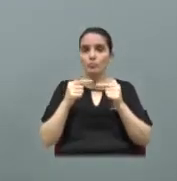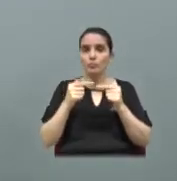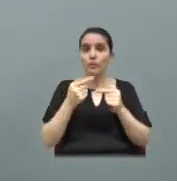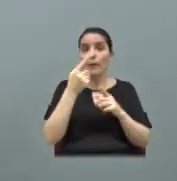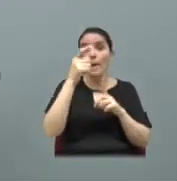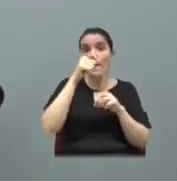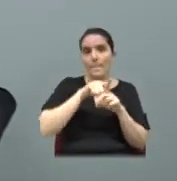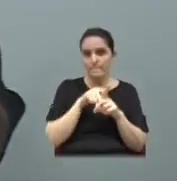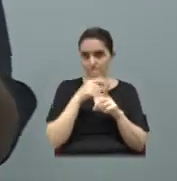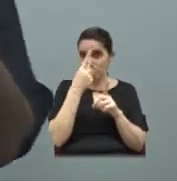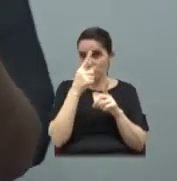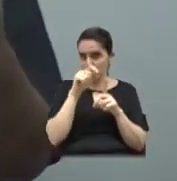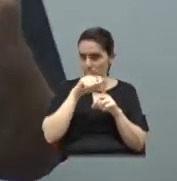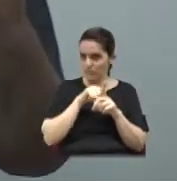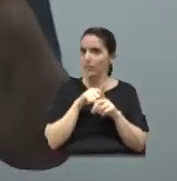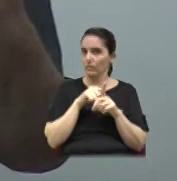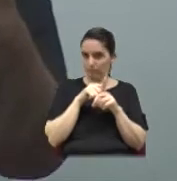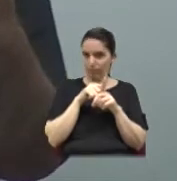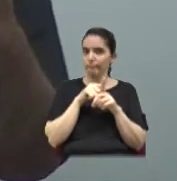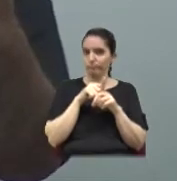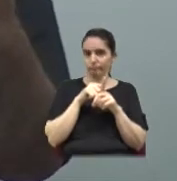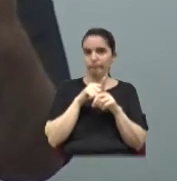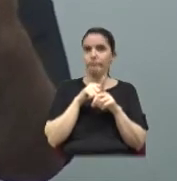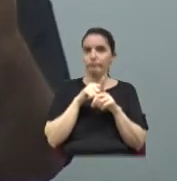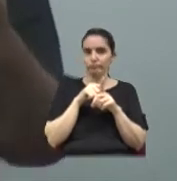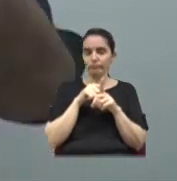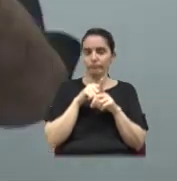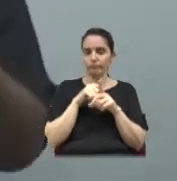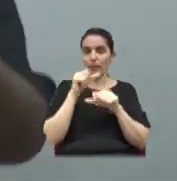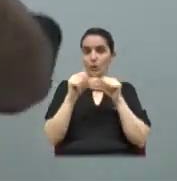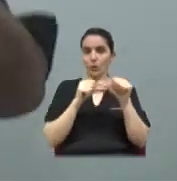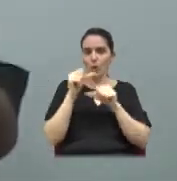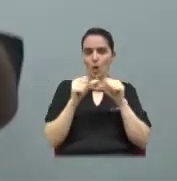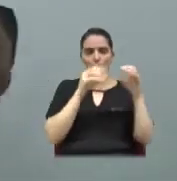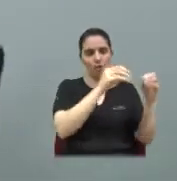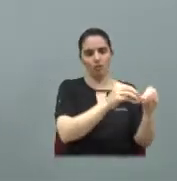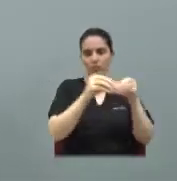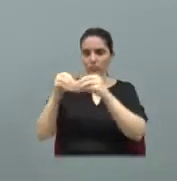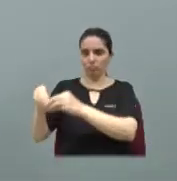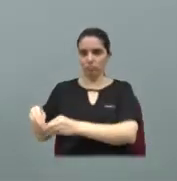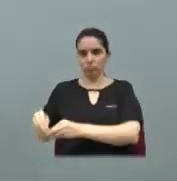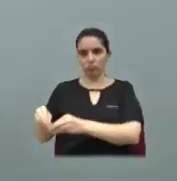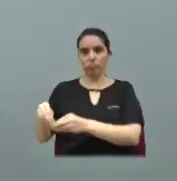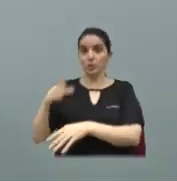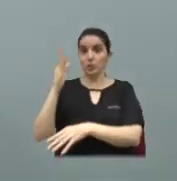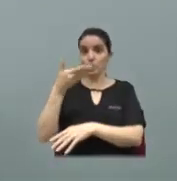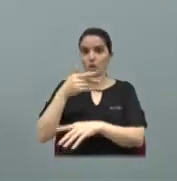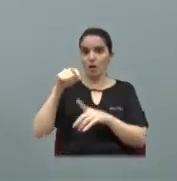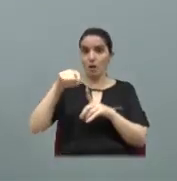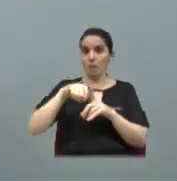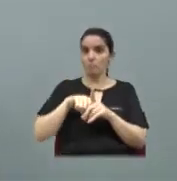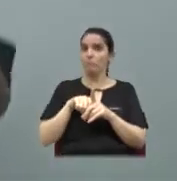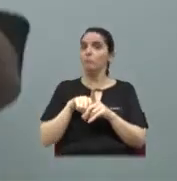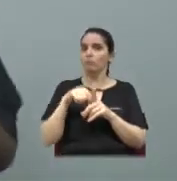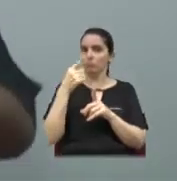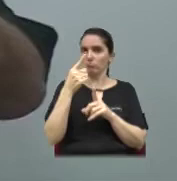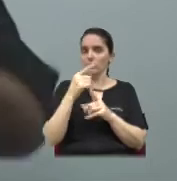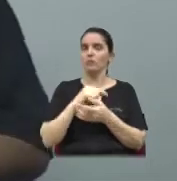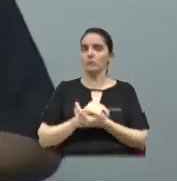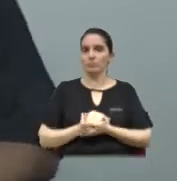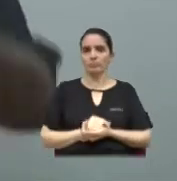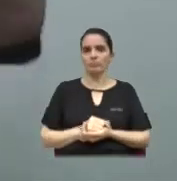mês. Há um mês a mudança de endereço. Completou um mês a mudança de endereço. Nós só